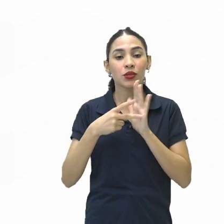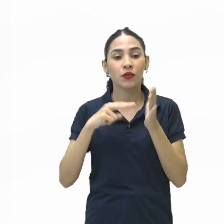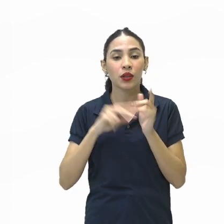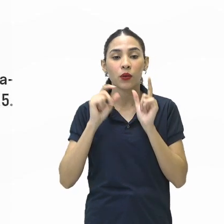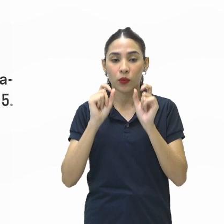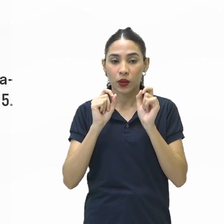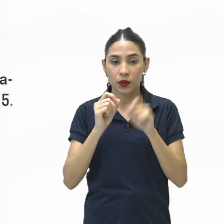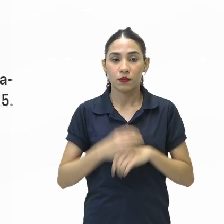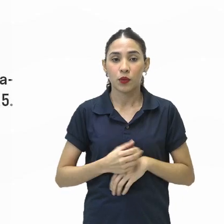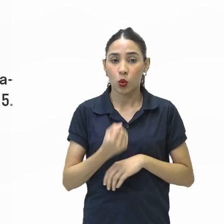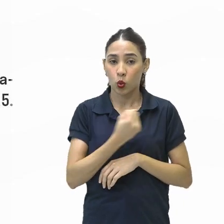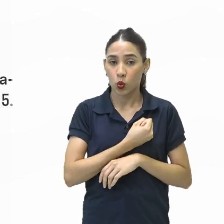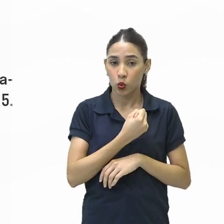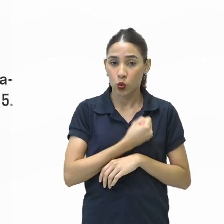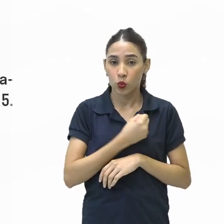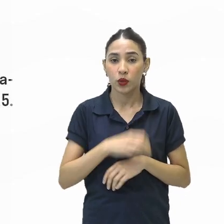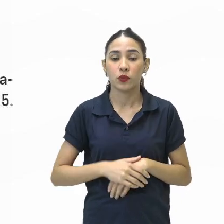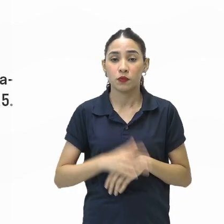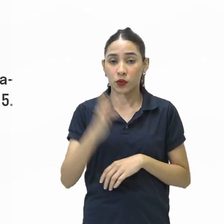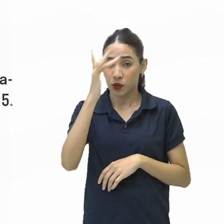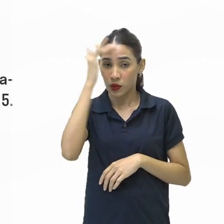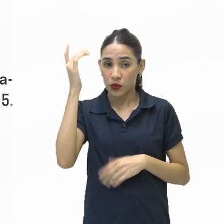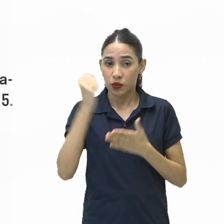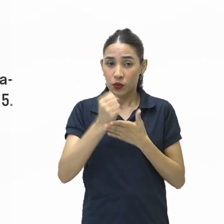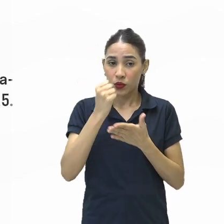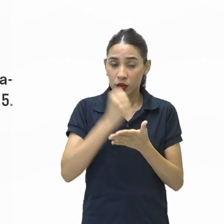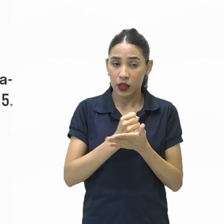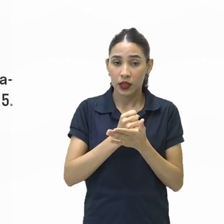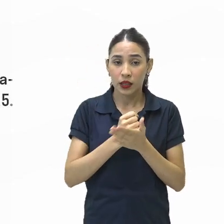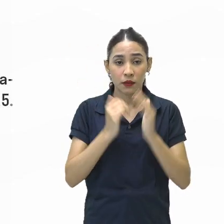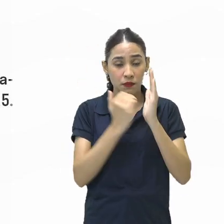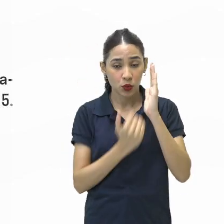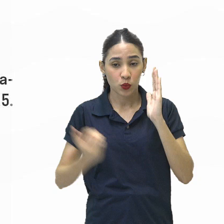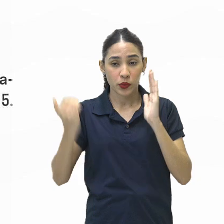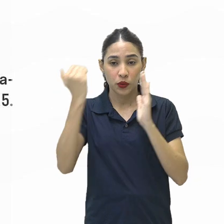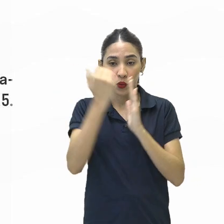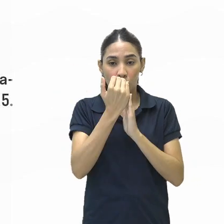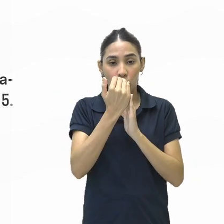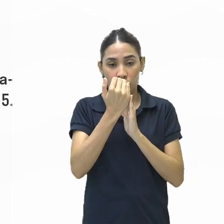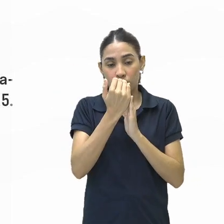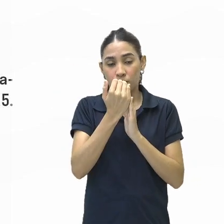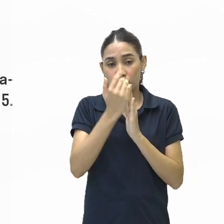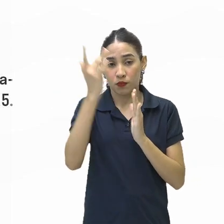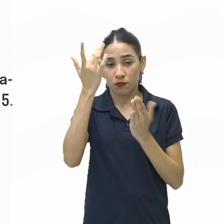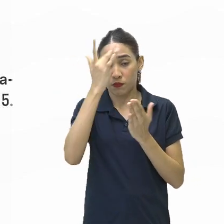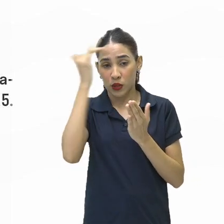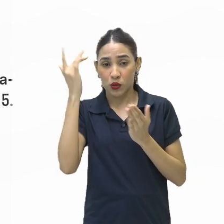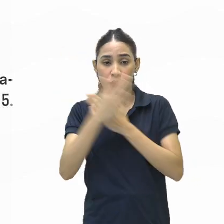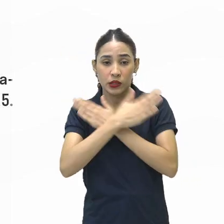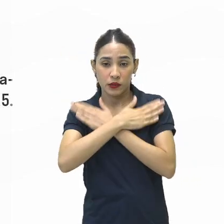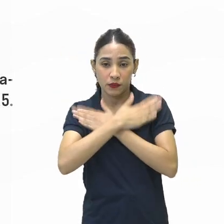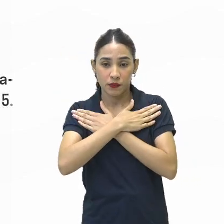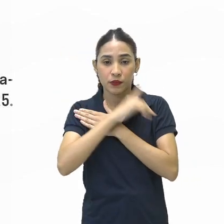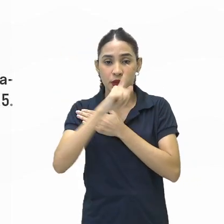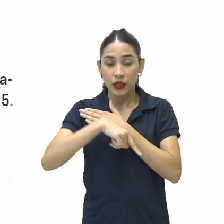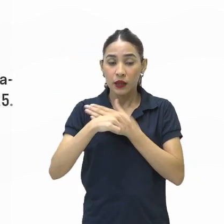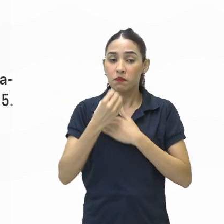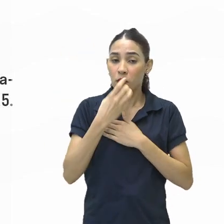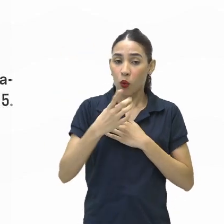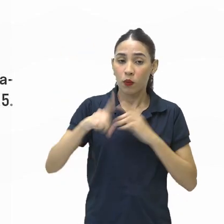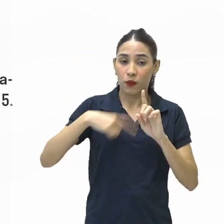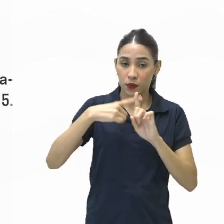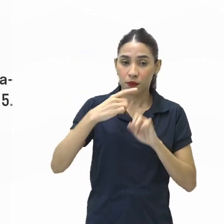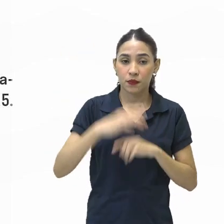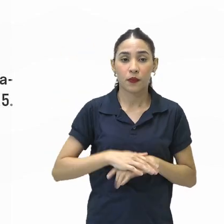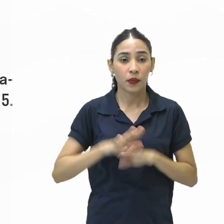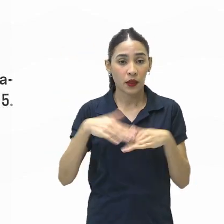seja, o número de pessoas contratadas foi superior ao número de pessoas demitidas, o que gera um saldo positivo.